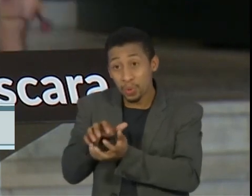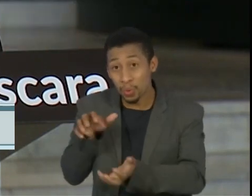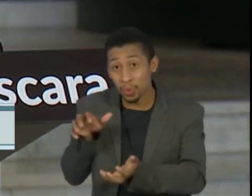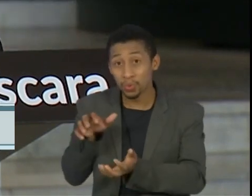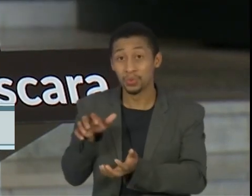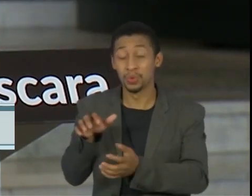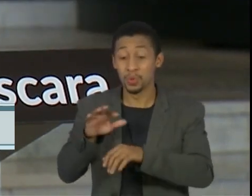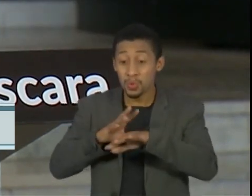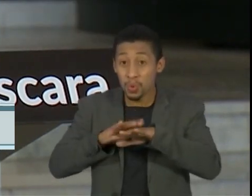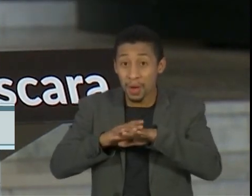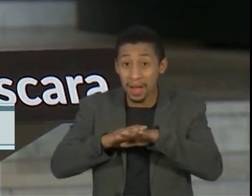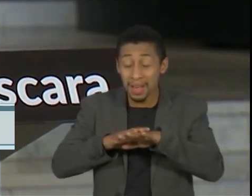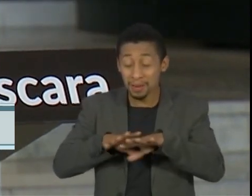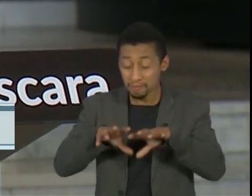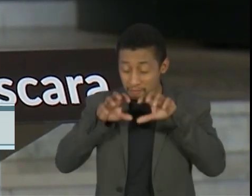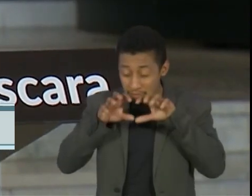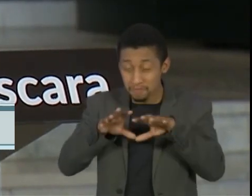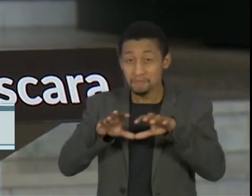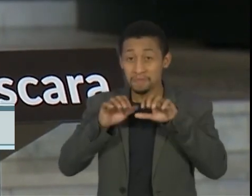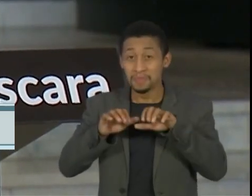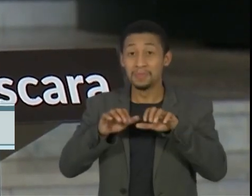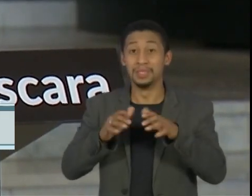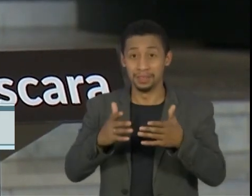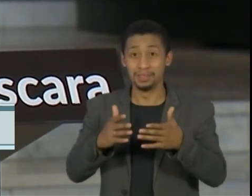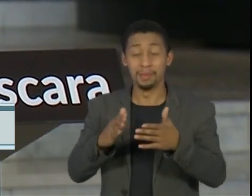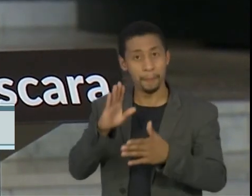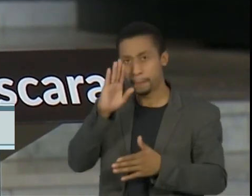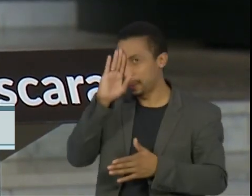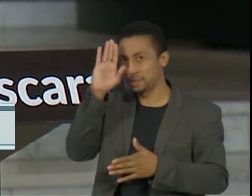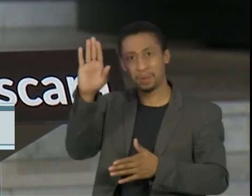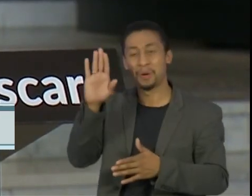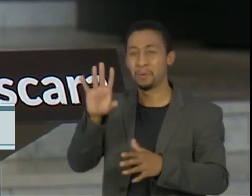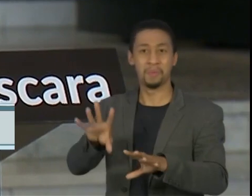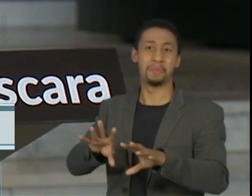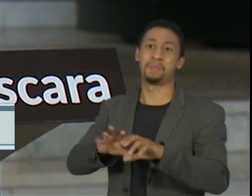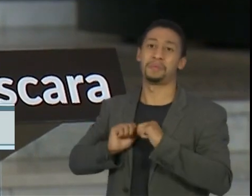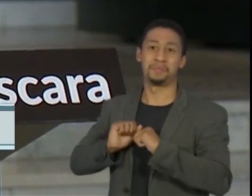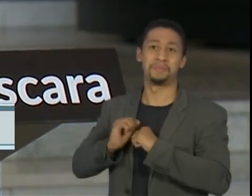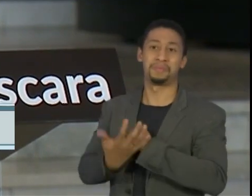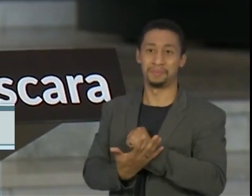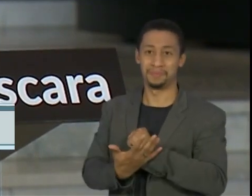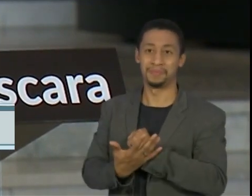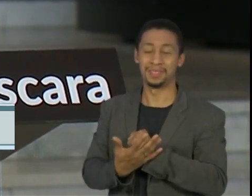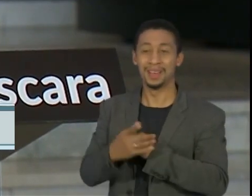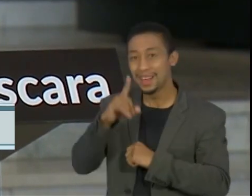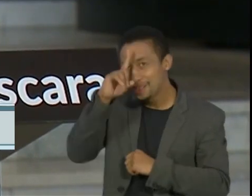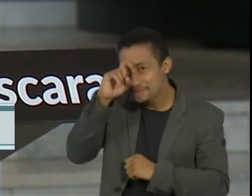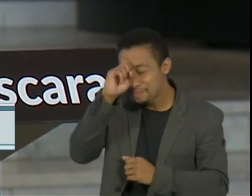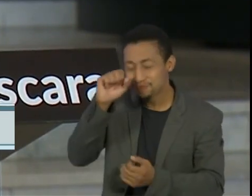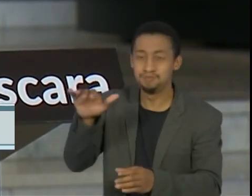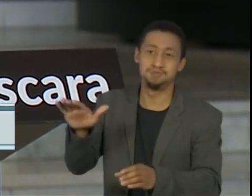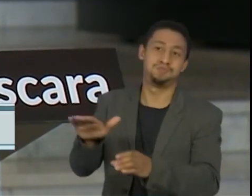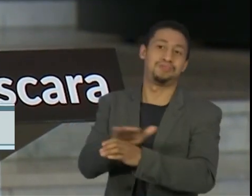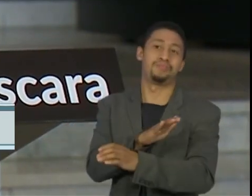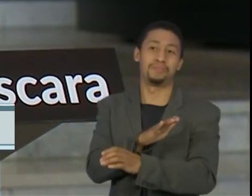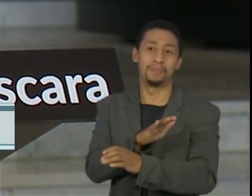com comorbidades. E isso pressionava muito o sistema de saúde. O que está sendo analisado e observado na Flórida nesse momento e